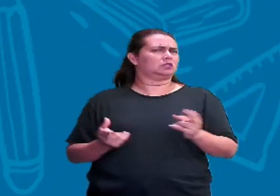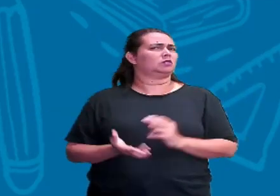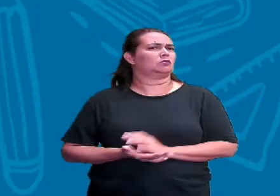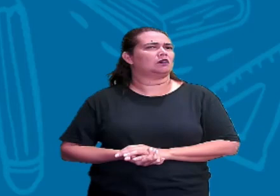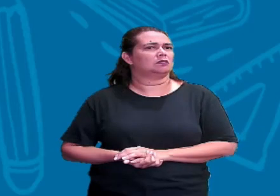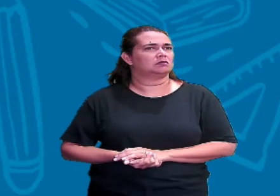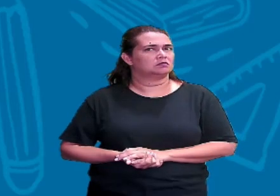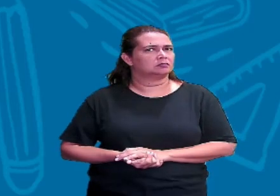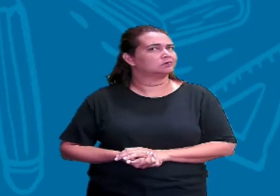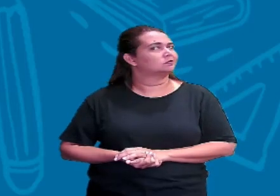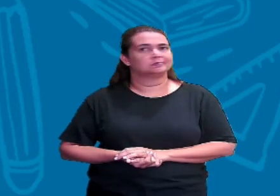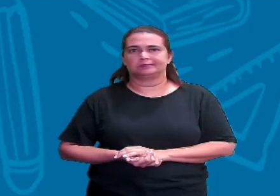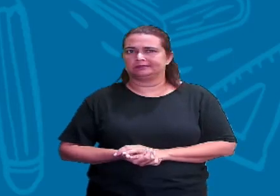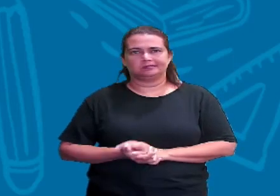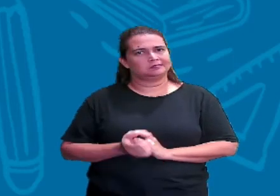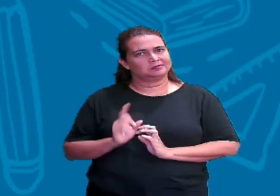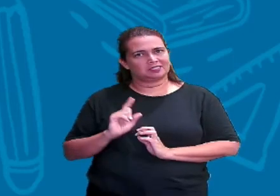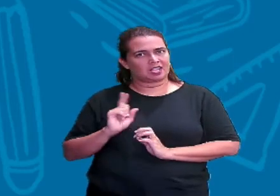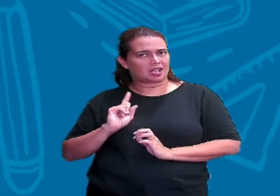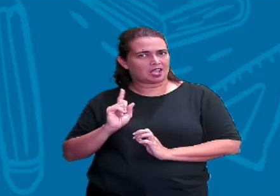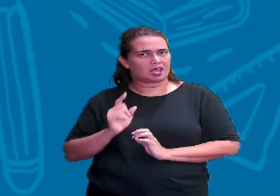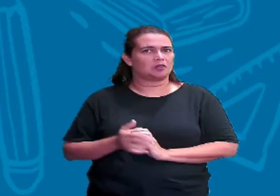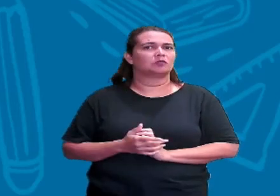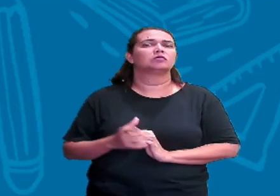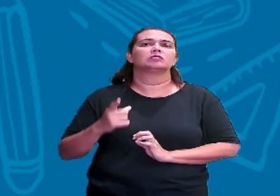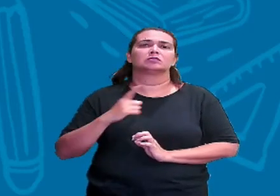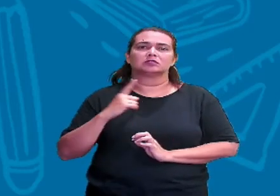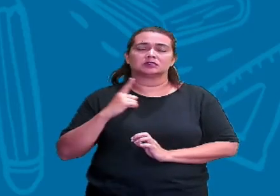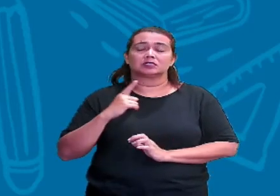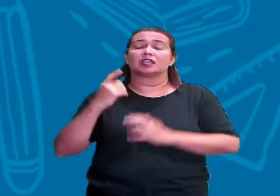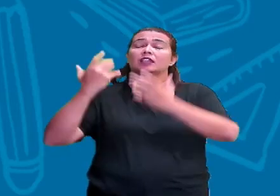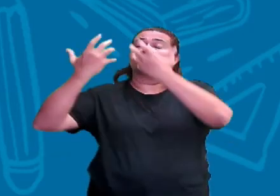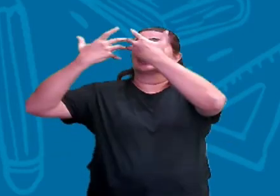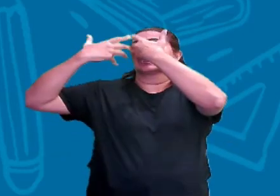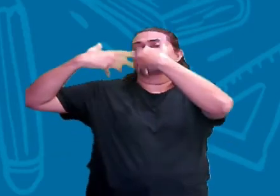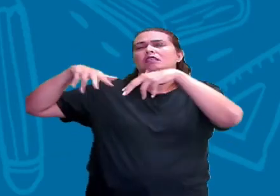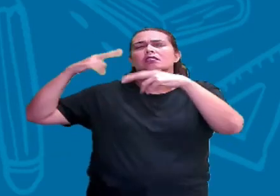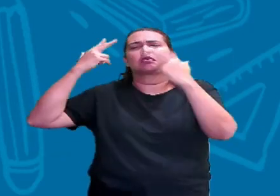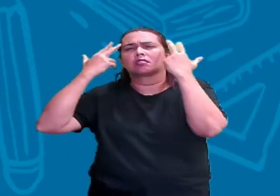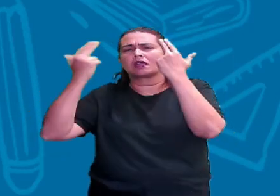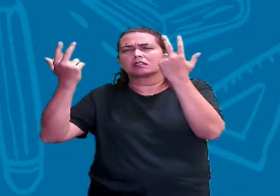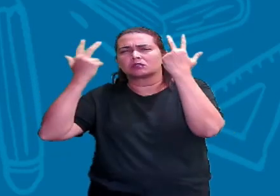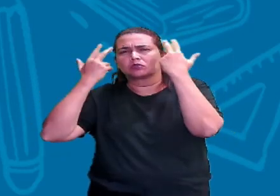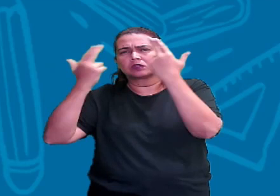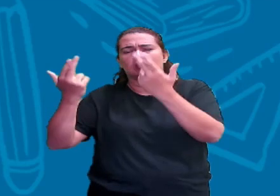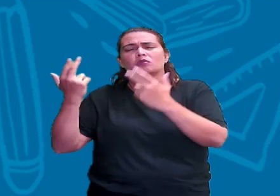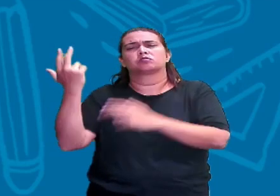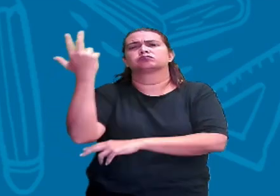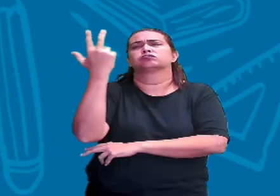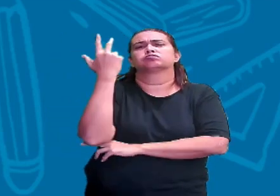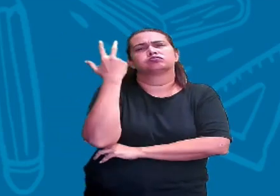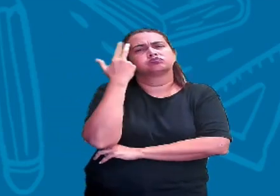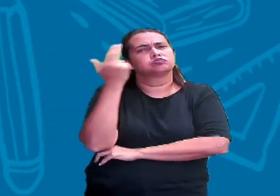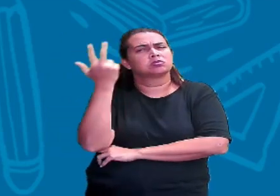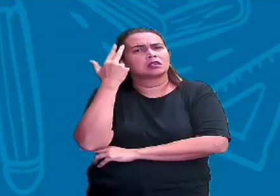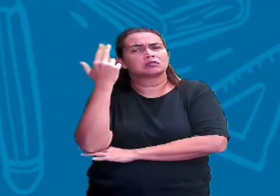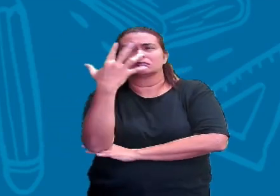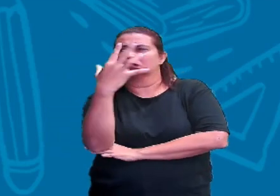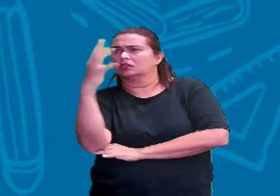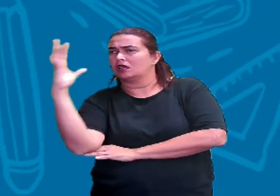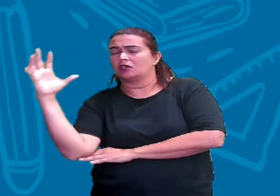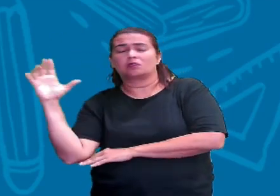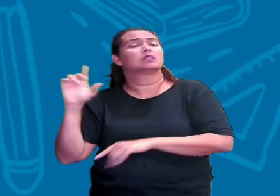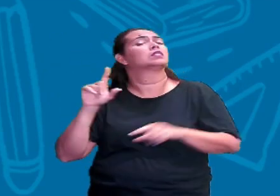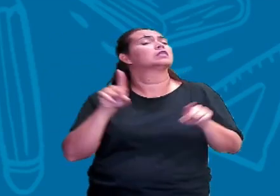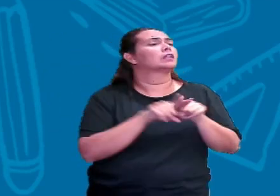sabe que não, né? Existem paisagens naturais e existem paisagens